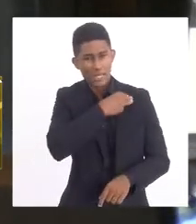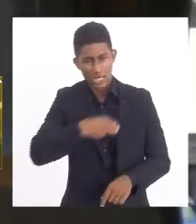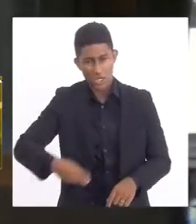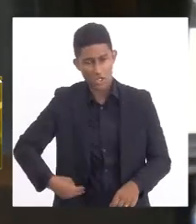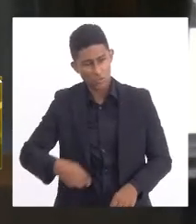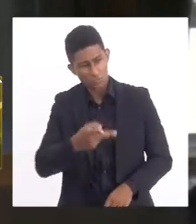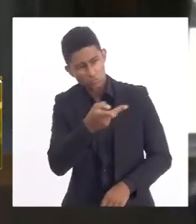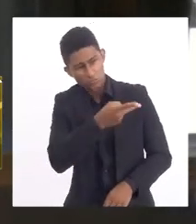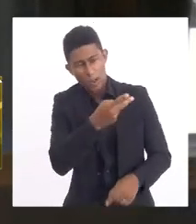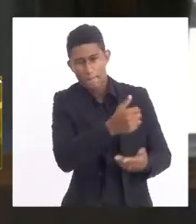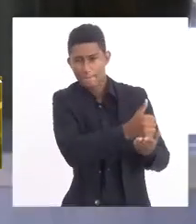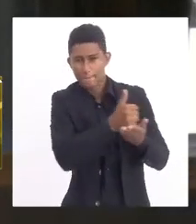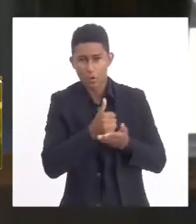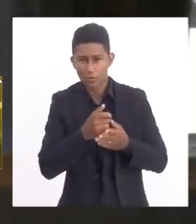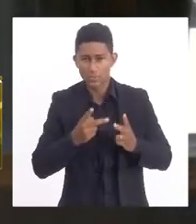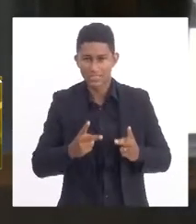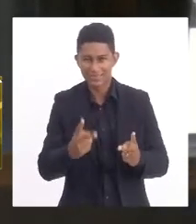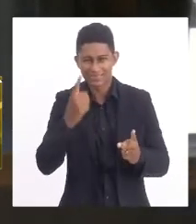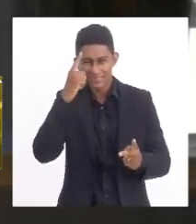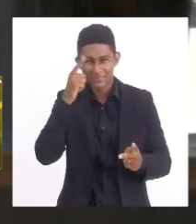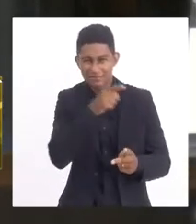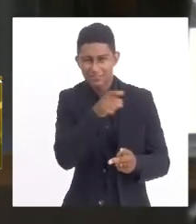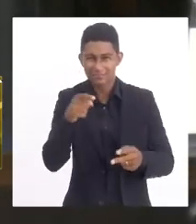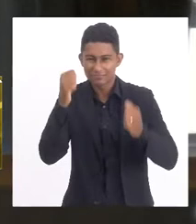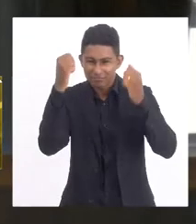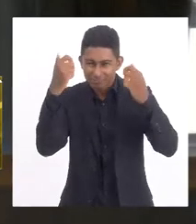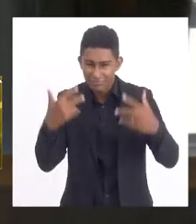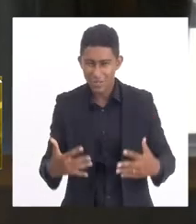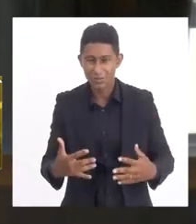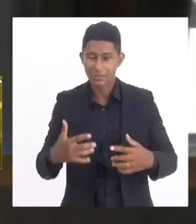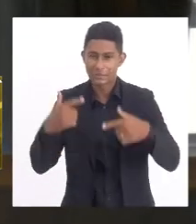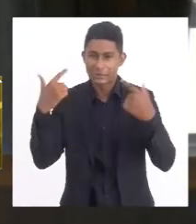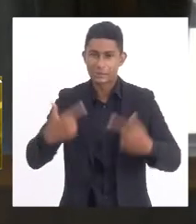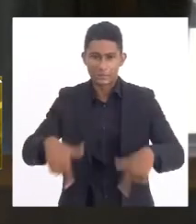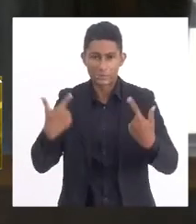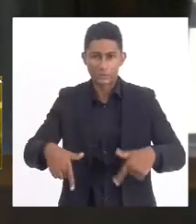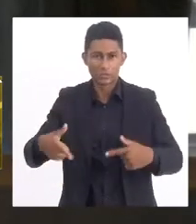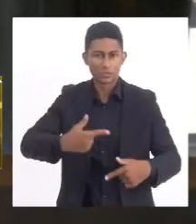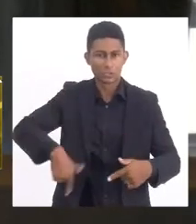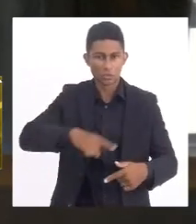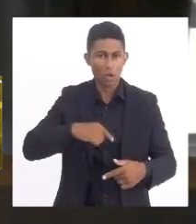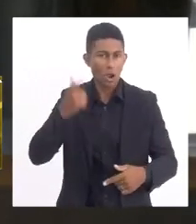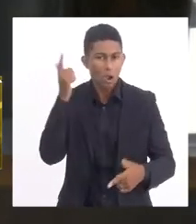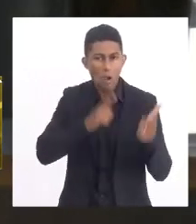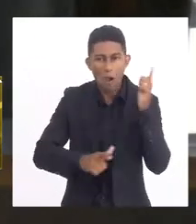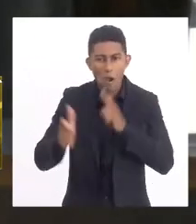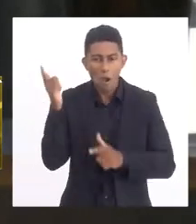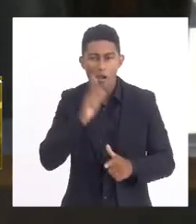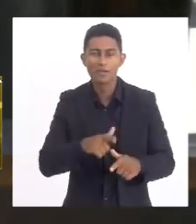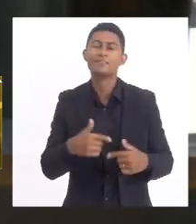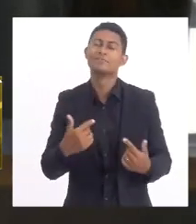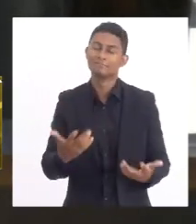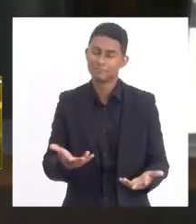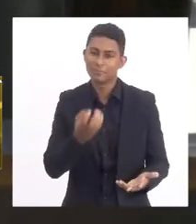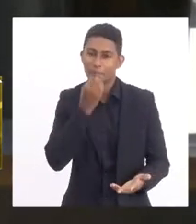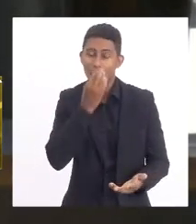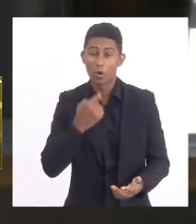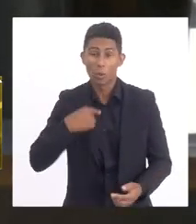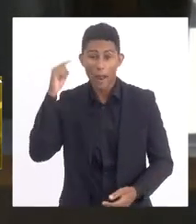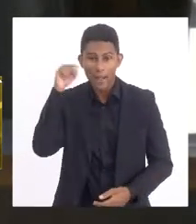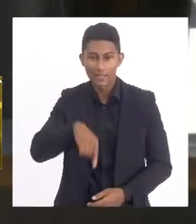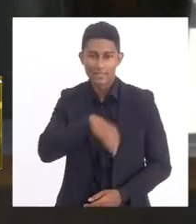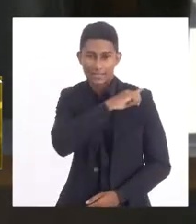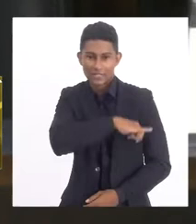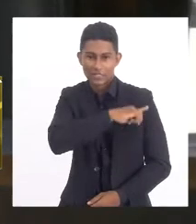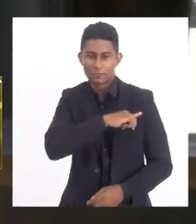todos esses trabalhos que foram citados aqui pela nossa deputada e que pra mim deputada é muito gratificante chegar aqui no Rio de